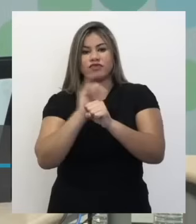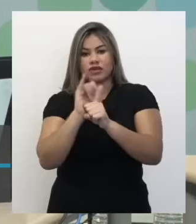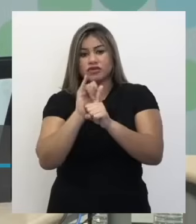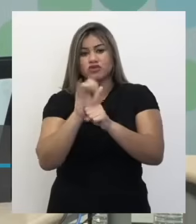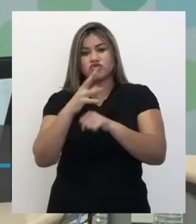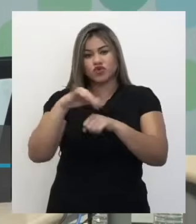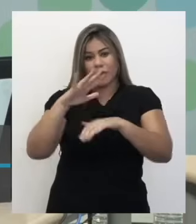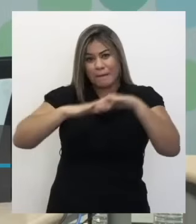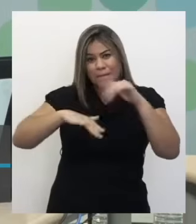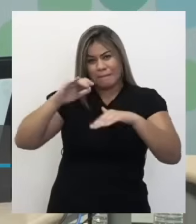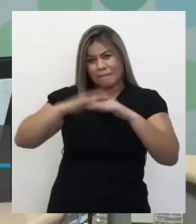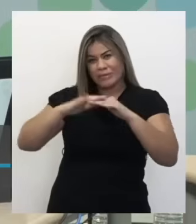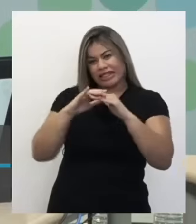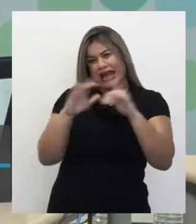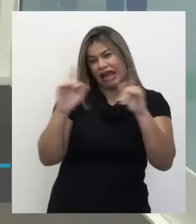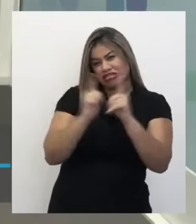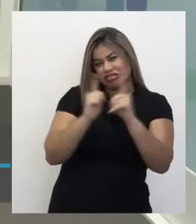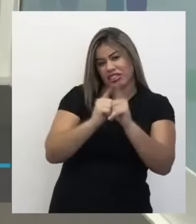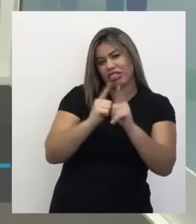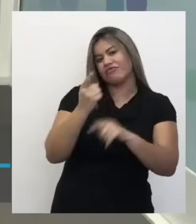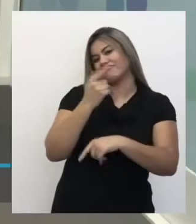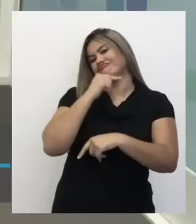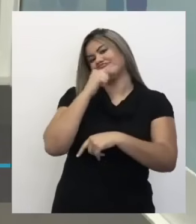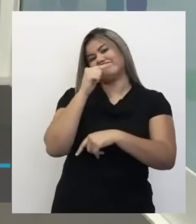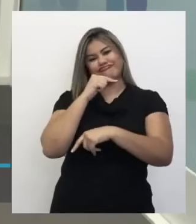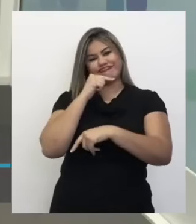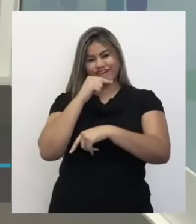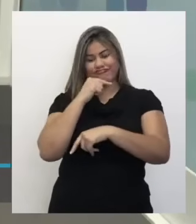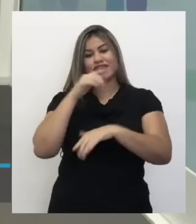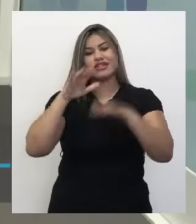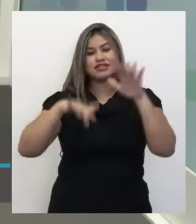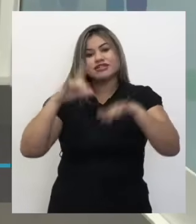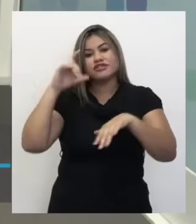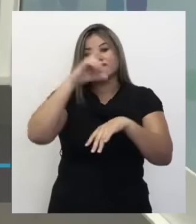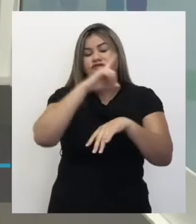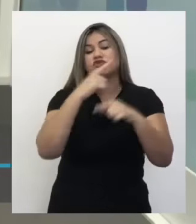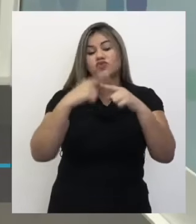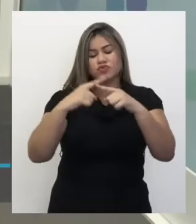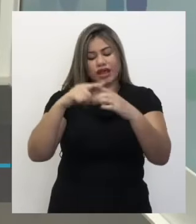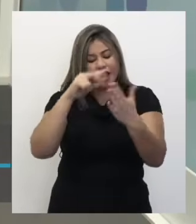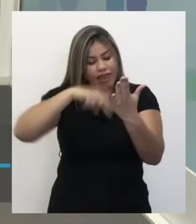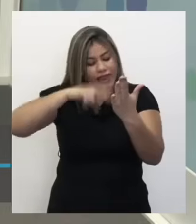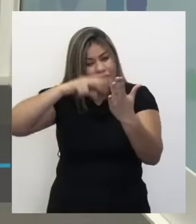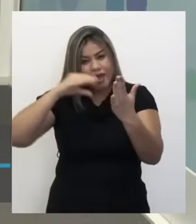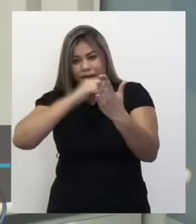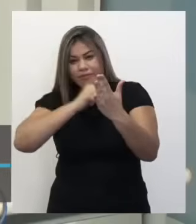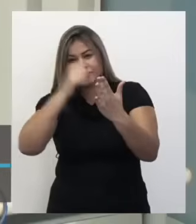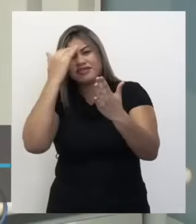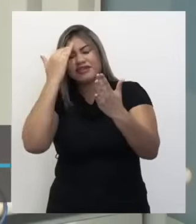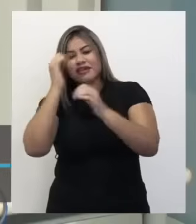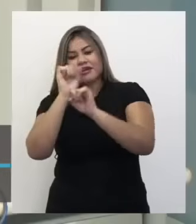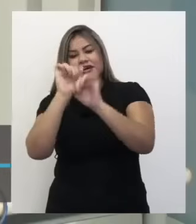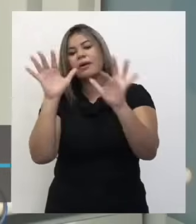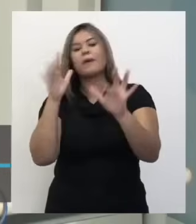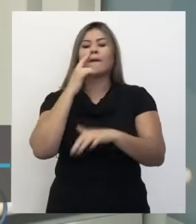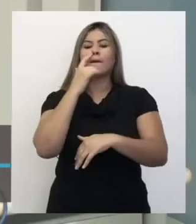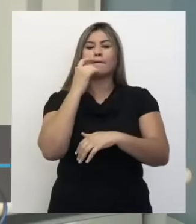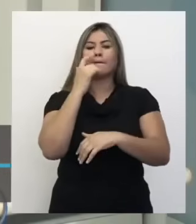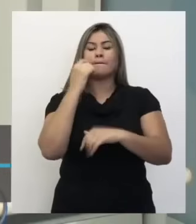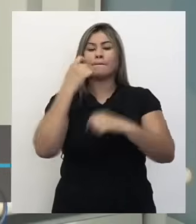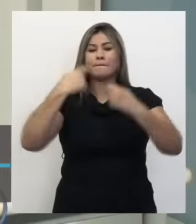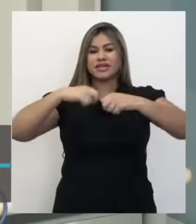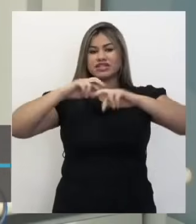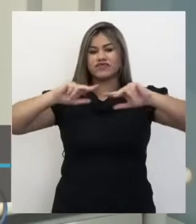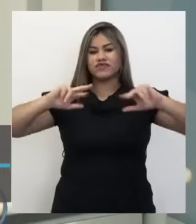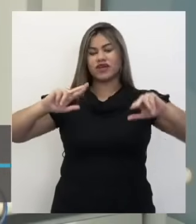essa habilidade. Talvez ela seja mais difícil, assim, de entendimento, né? Você precisa ativar vários